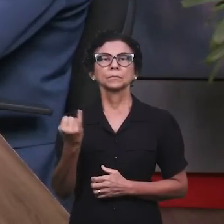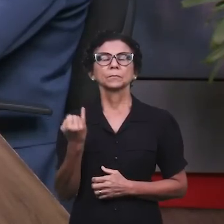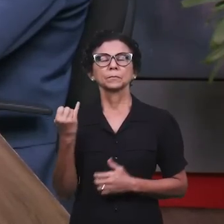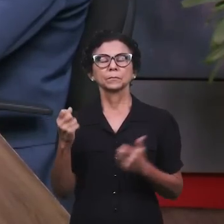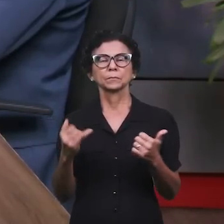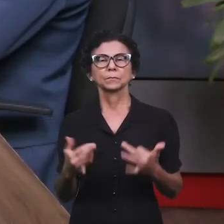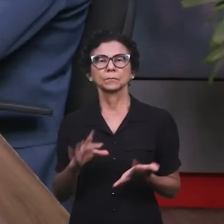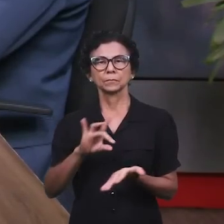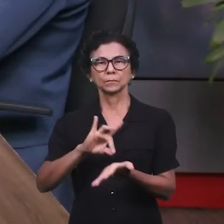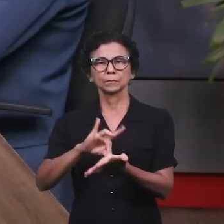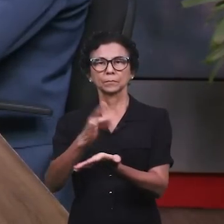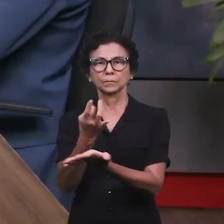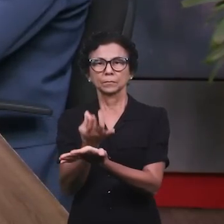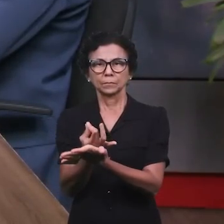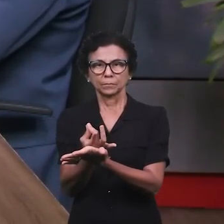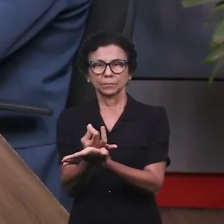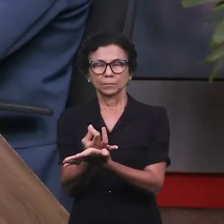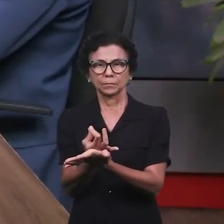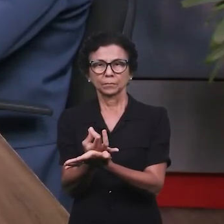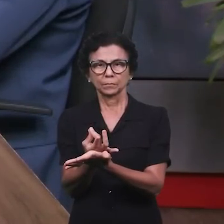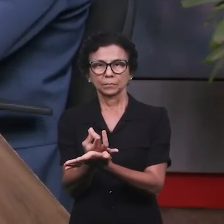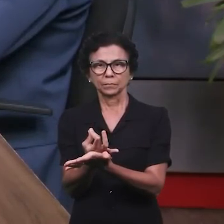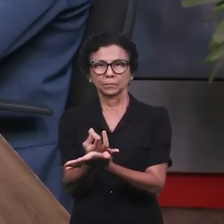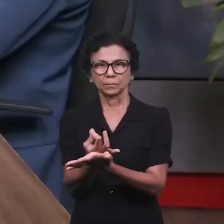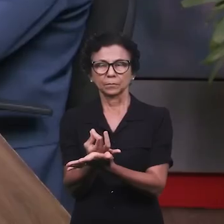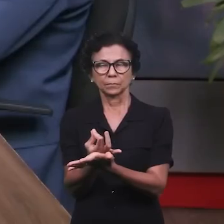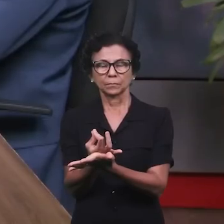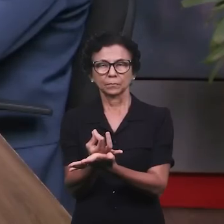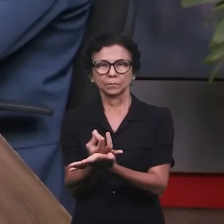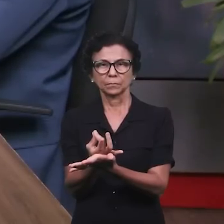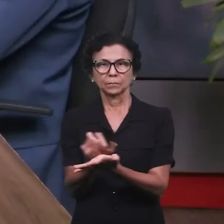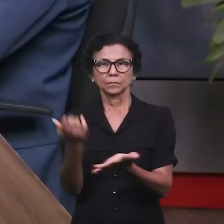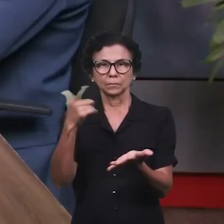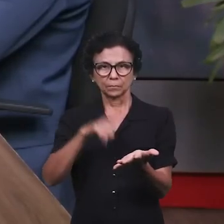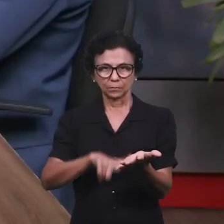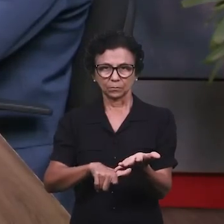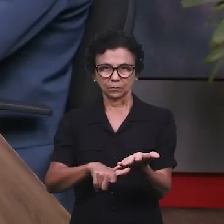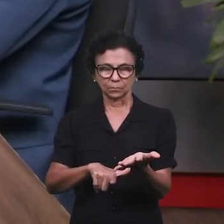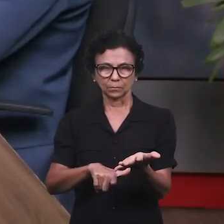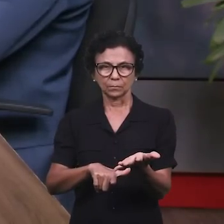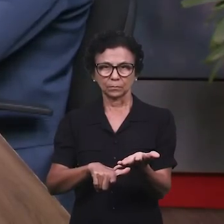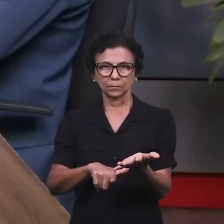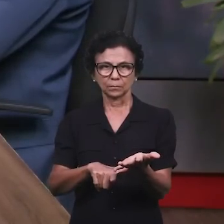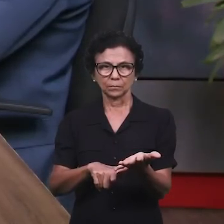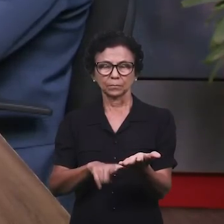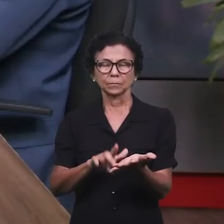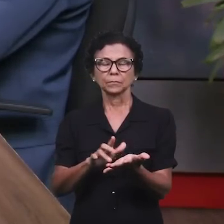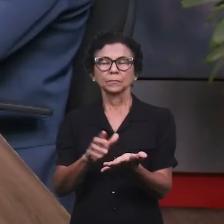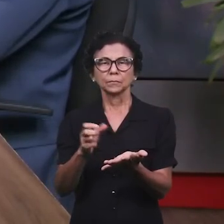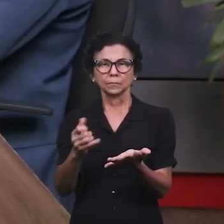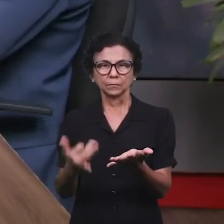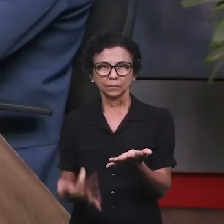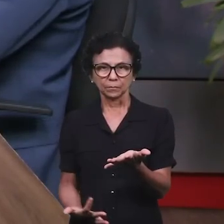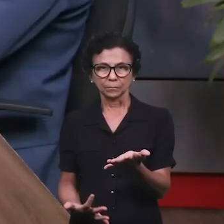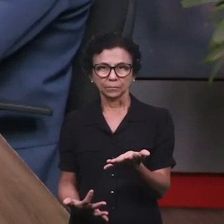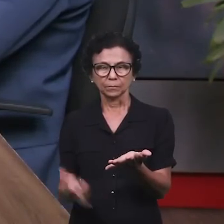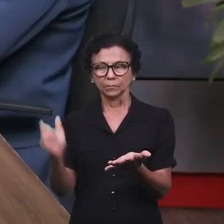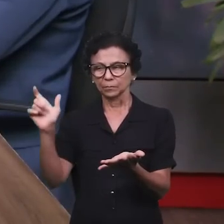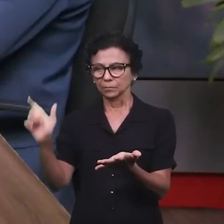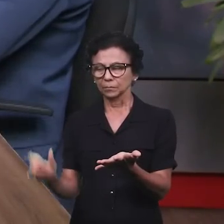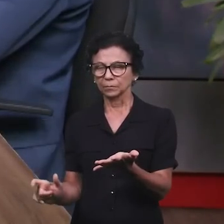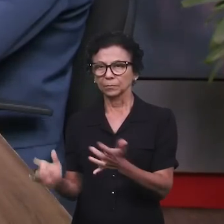a heresia, né, como nós falamos, é o desvio da verdade, reforçando o que já foi dito. E que Jesus é a